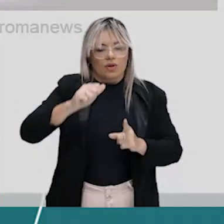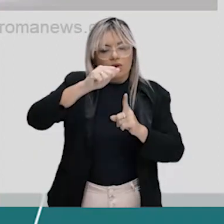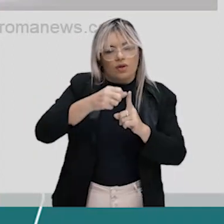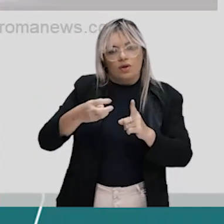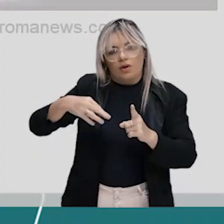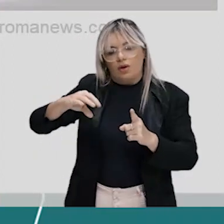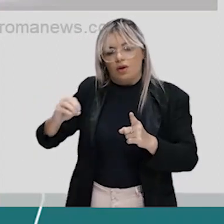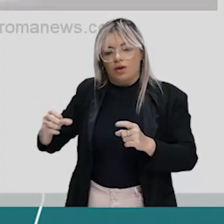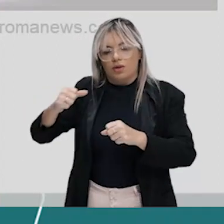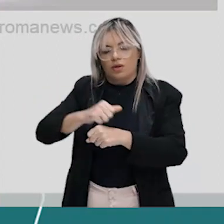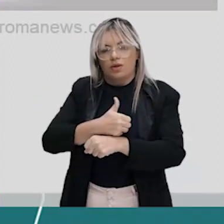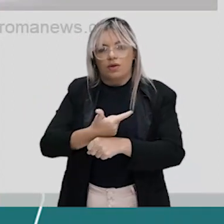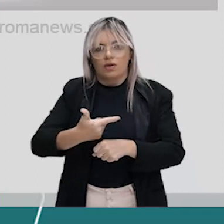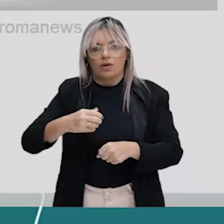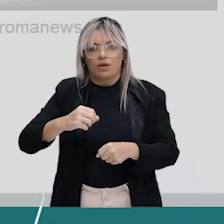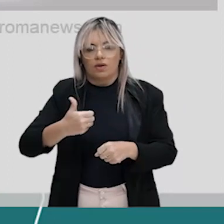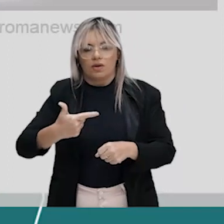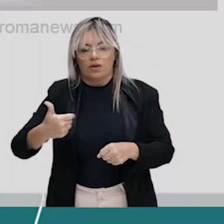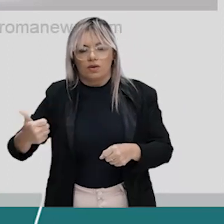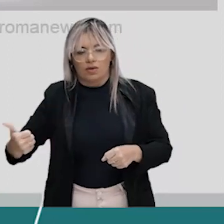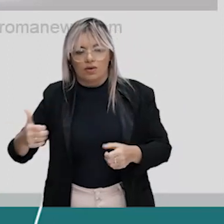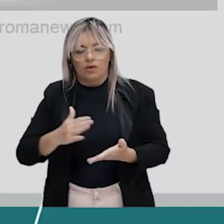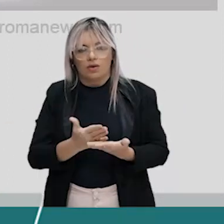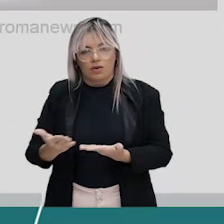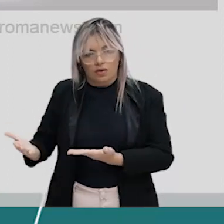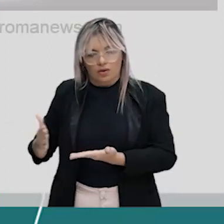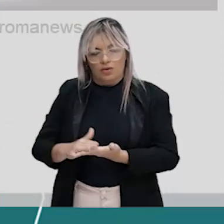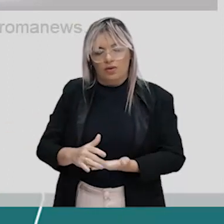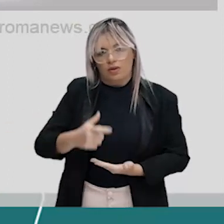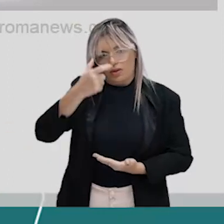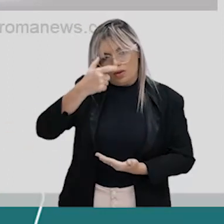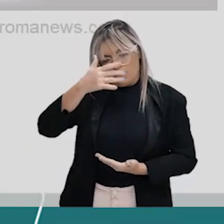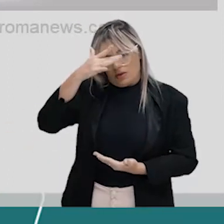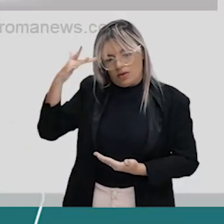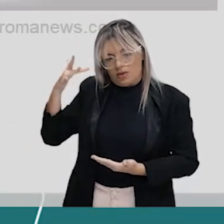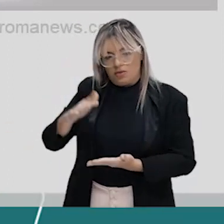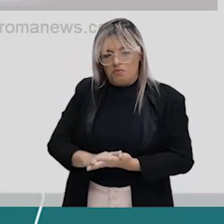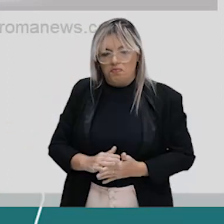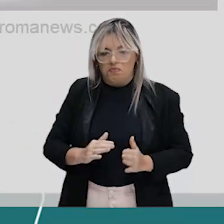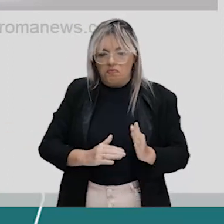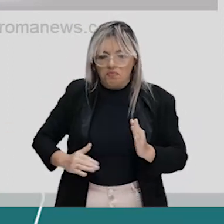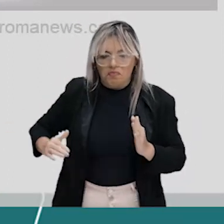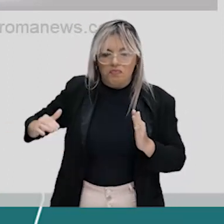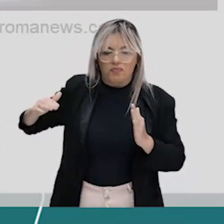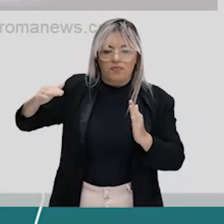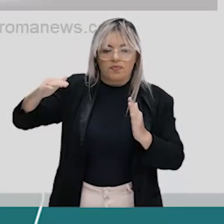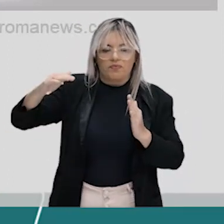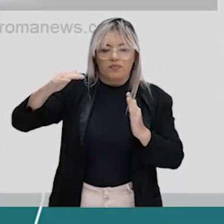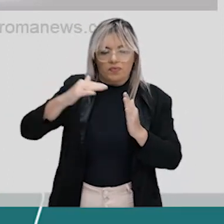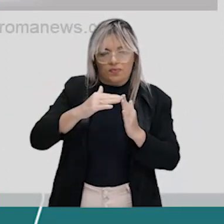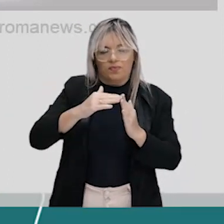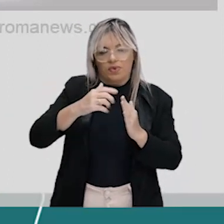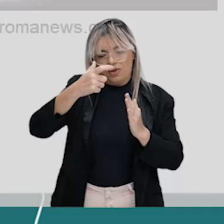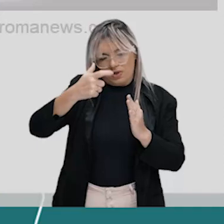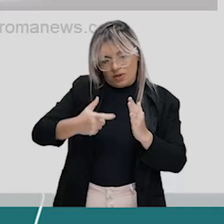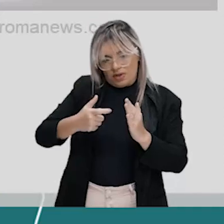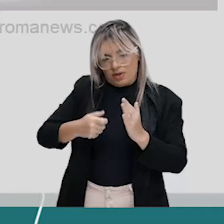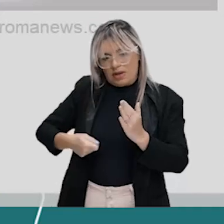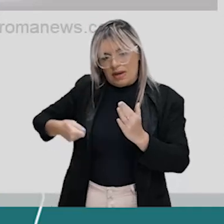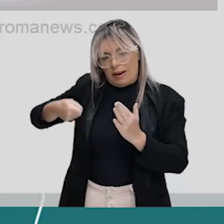Conor McGregor apareceu no topo da lista dos atletas mais bem pagos do mundo, com um faturamento